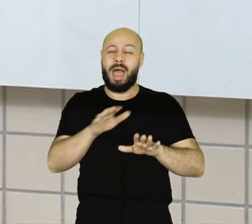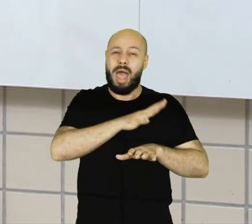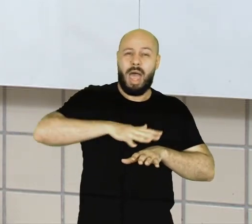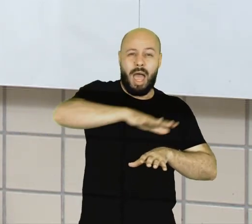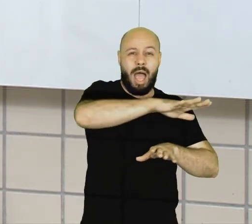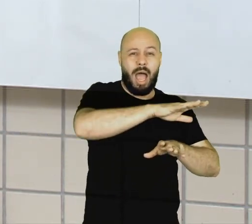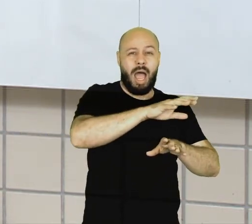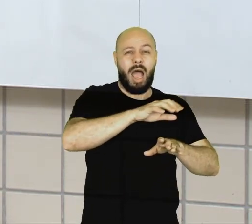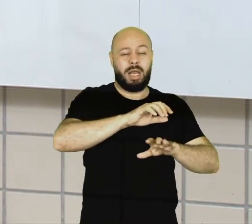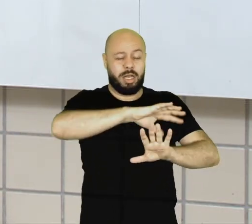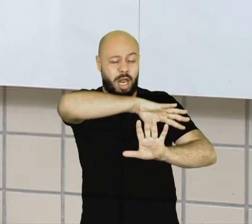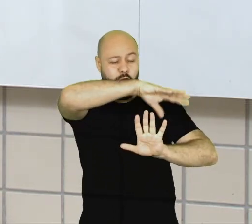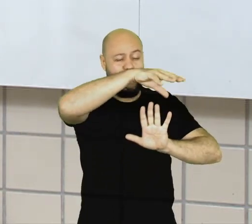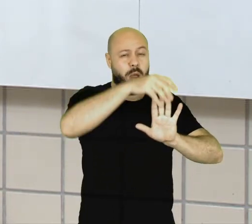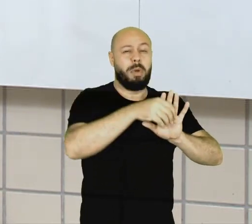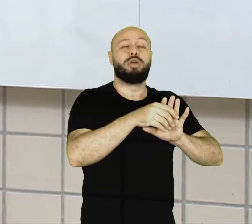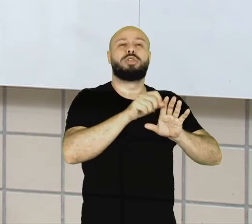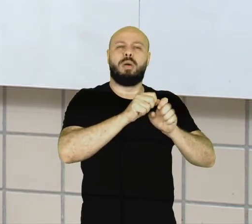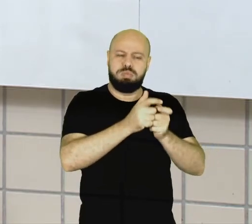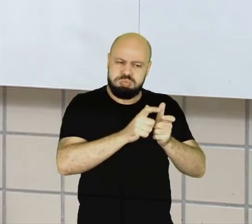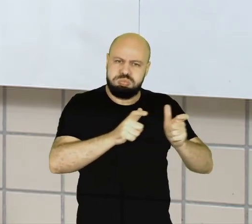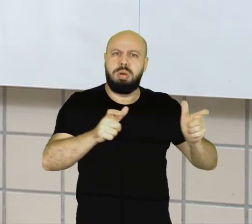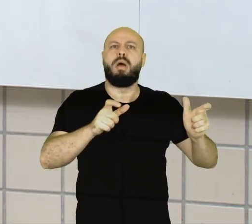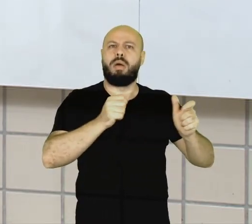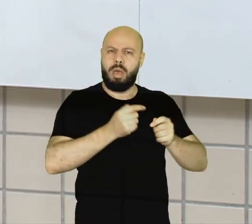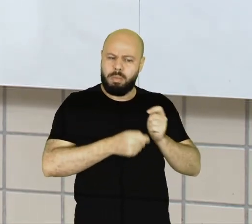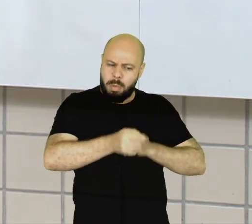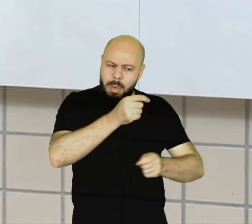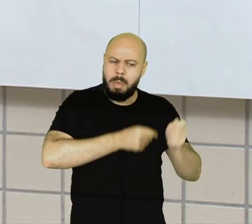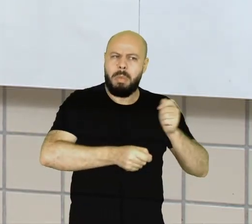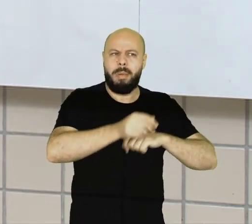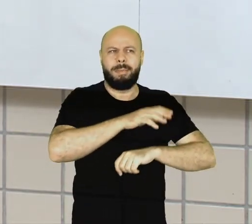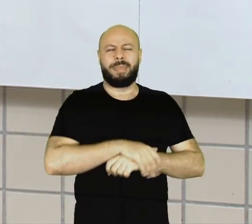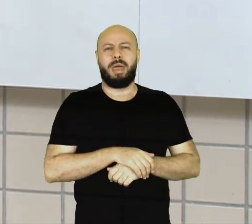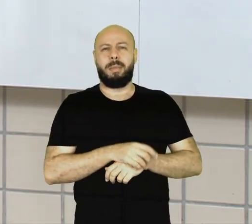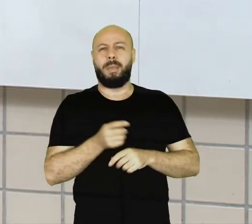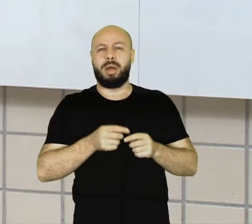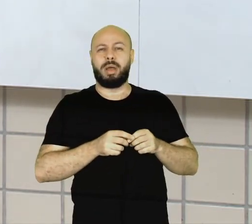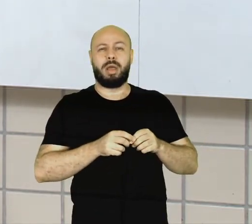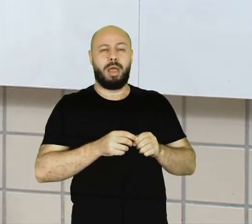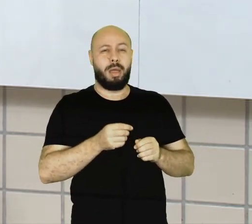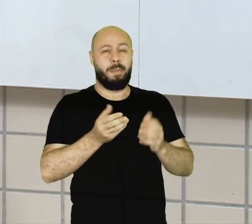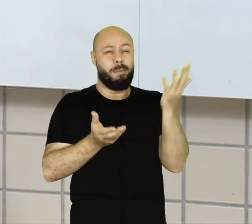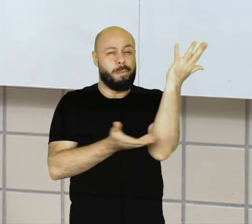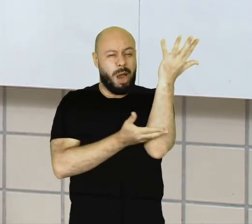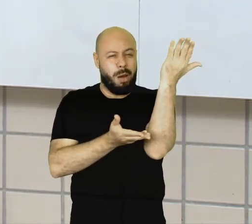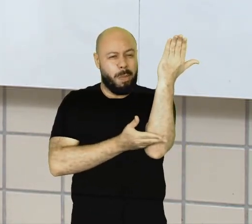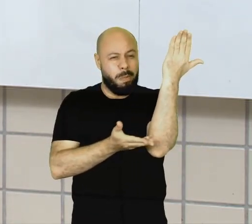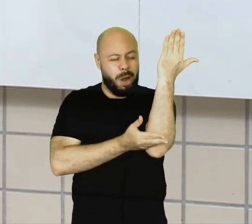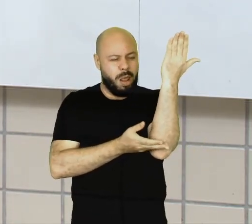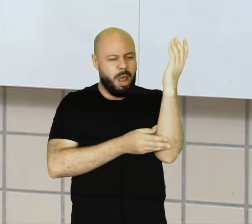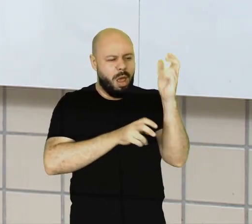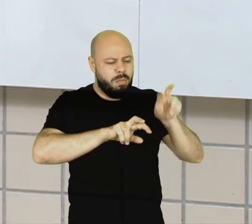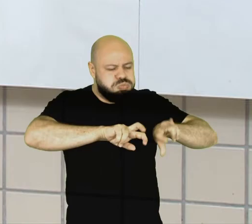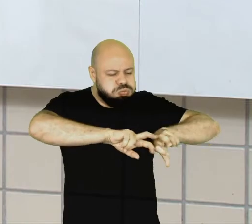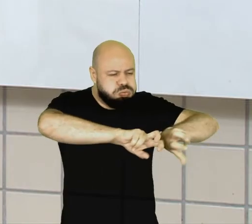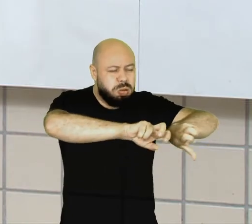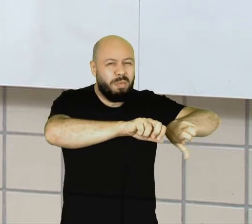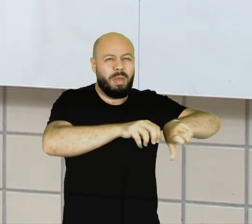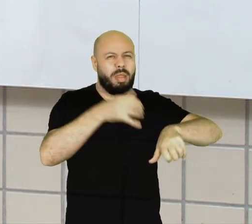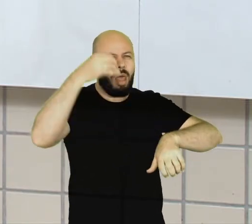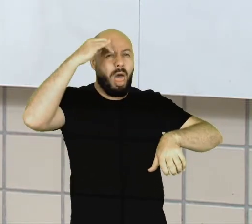grande expansão comercial na região amazônica, seja por exploração de madeira, seja para a criação de